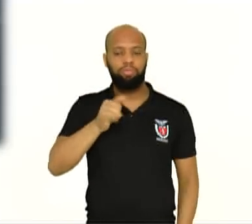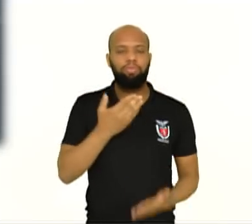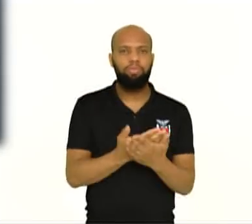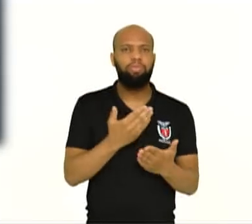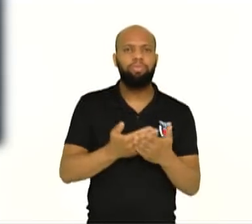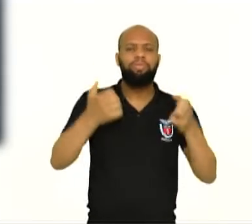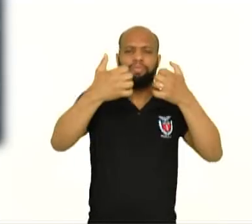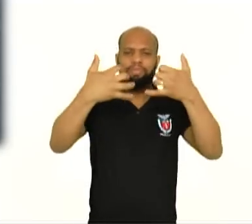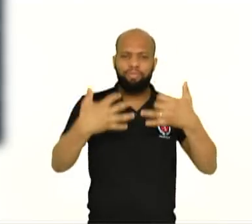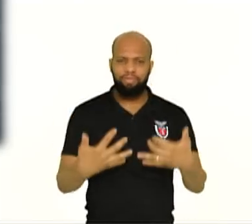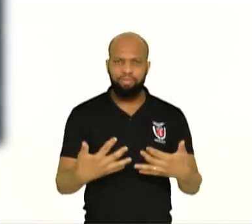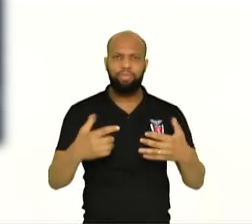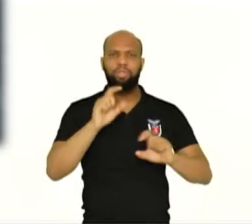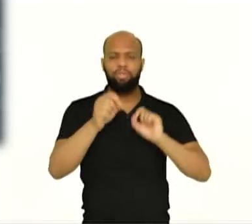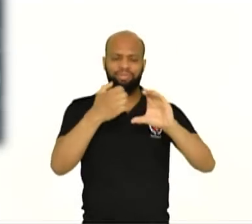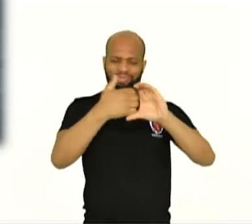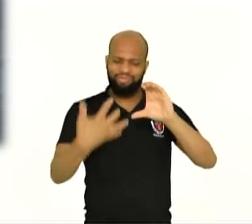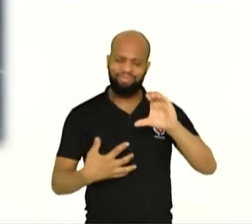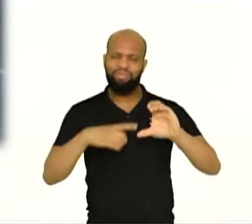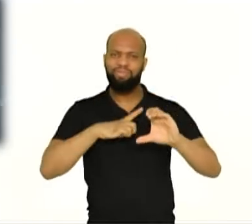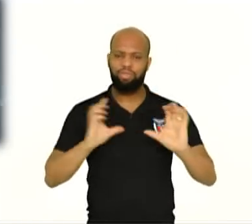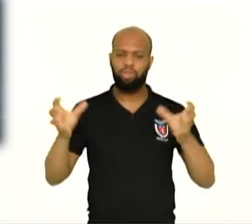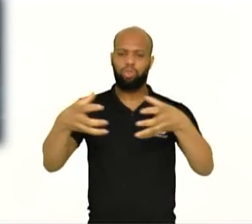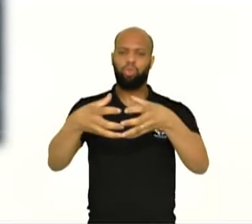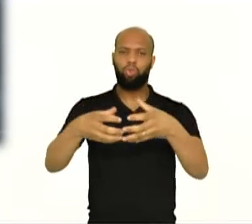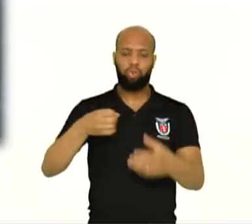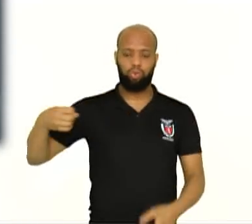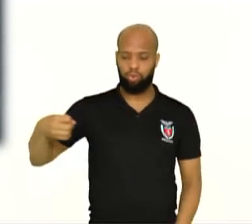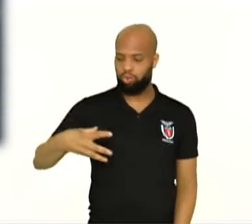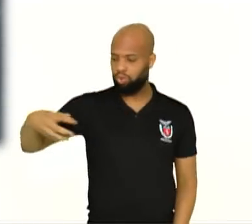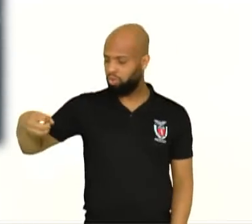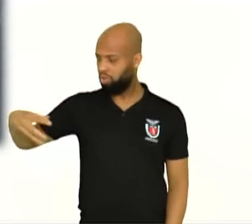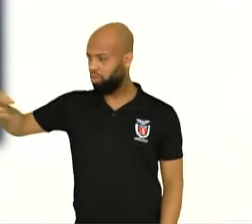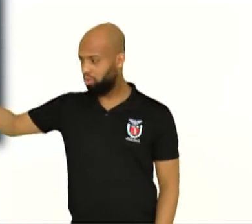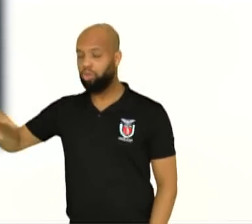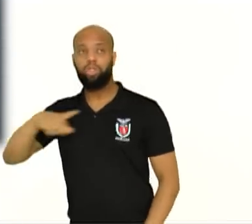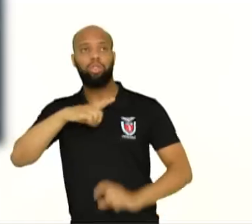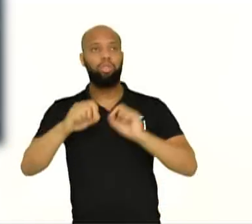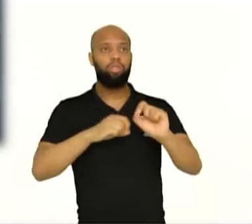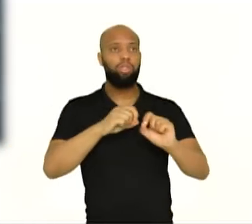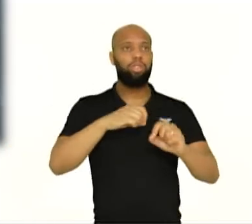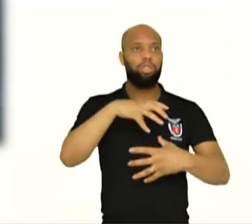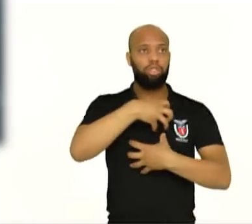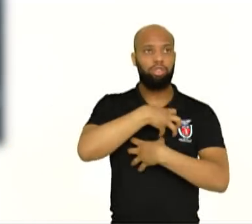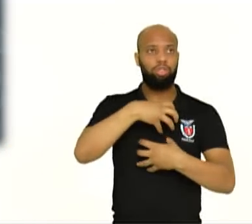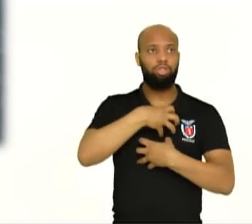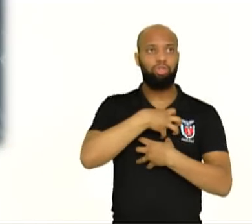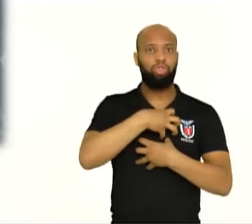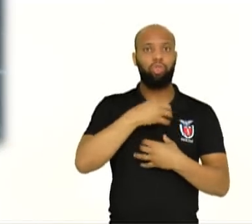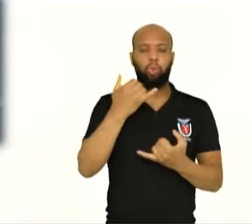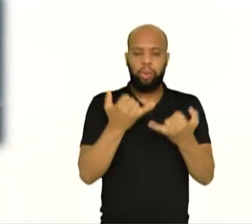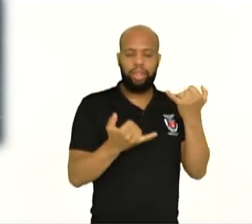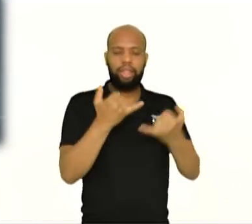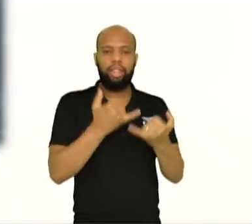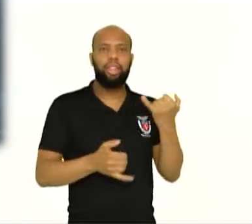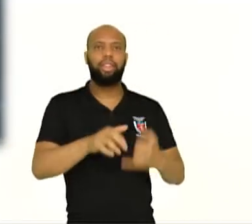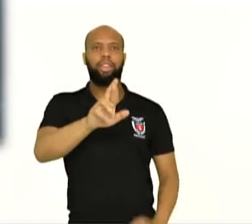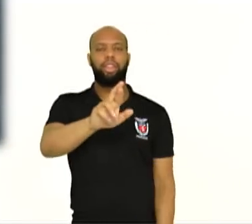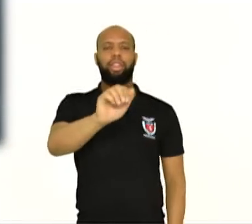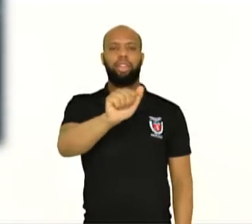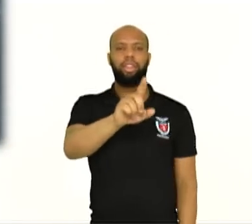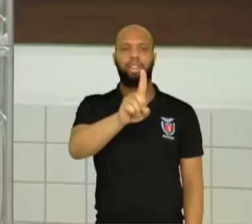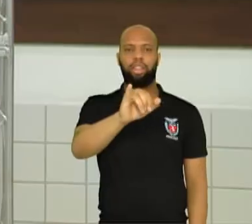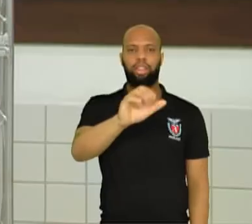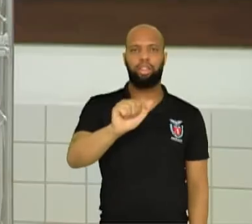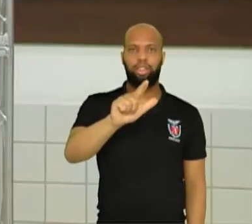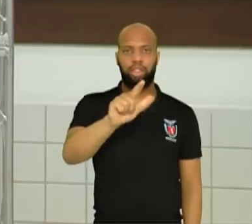são as características desses animais do grupo dos quinidários. Eles têm simetria radial. A Prof.